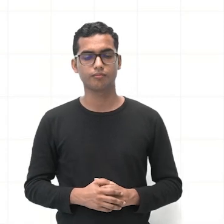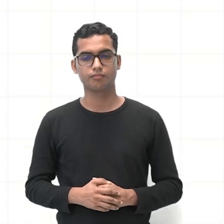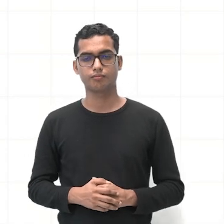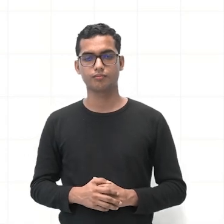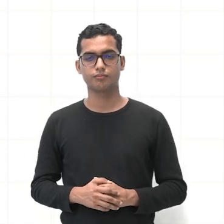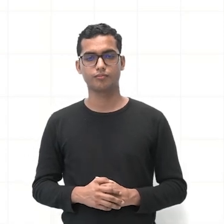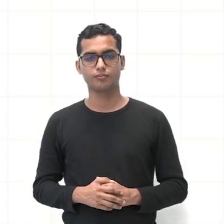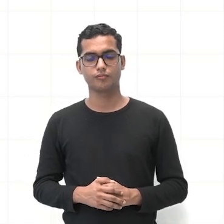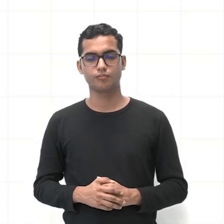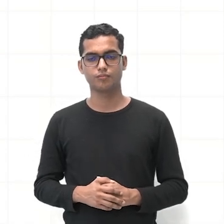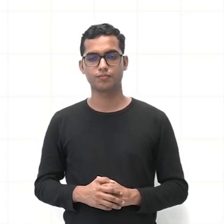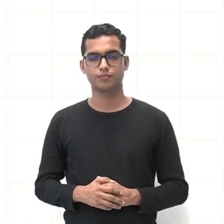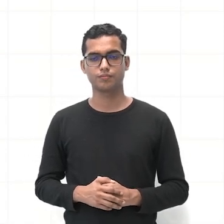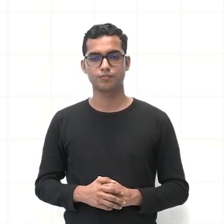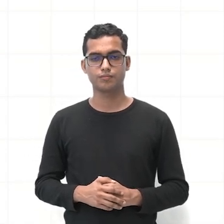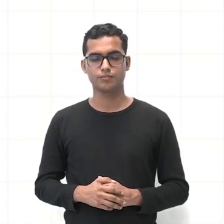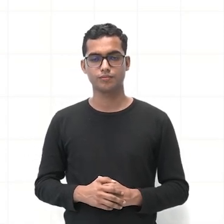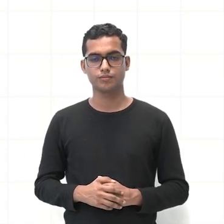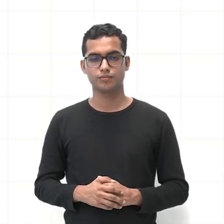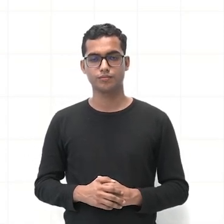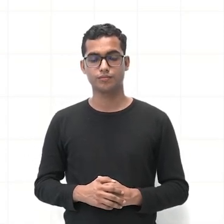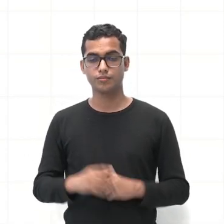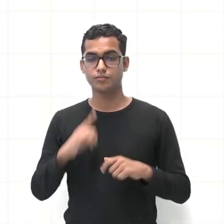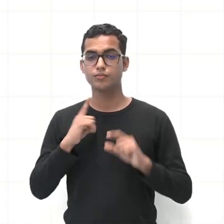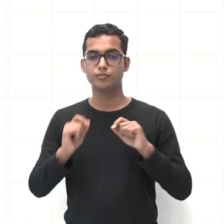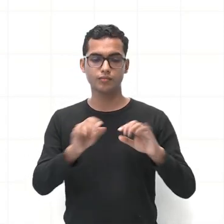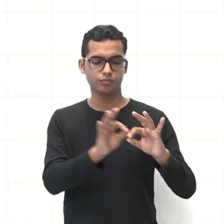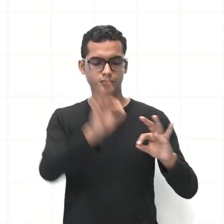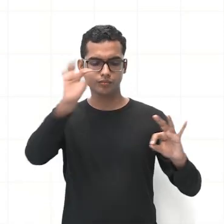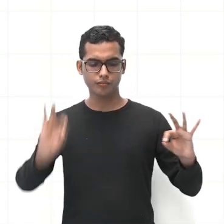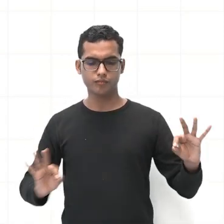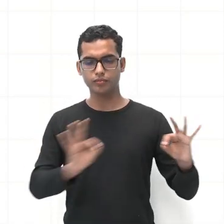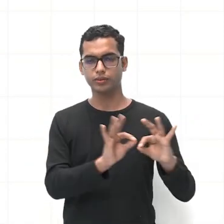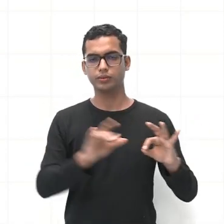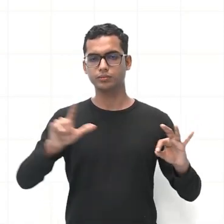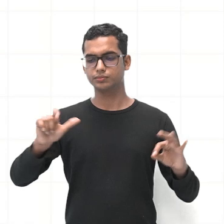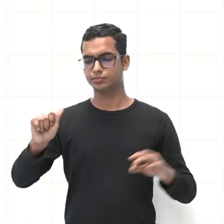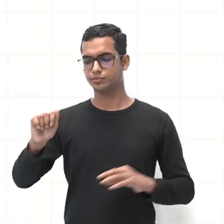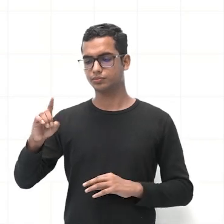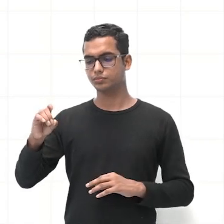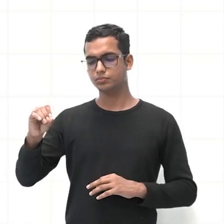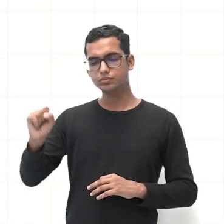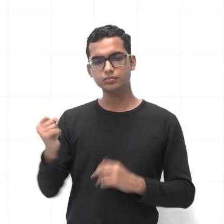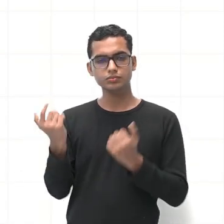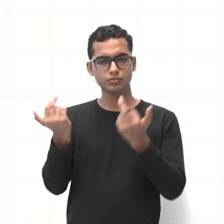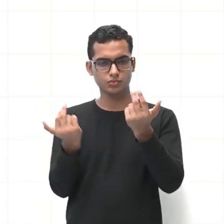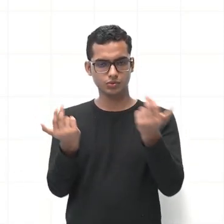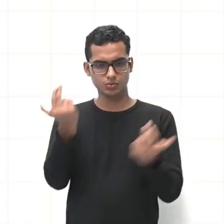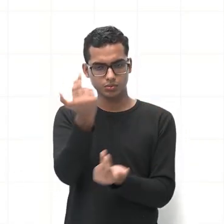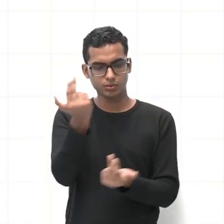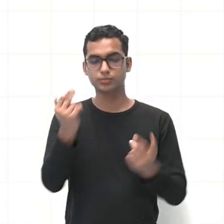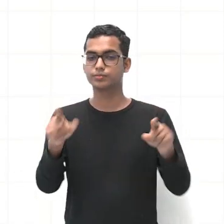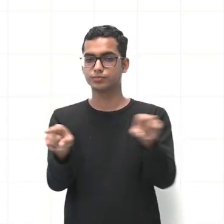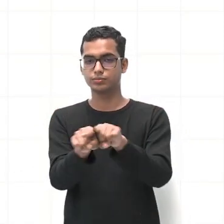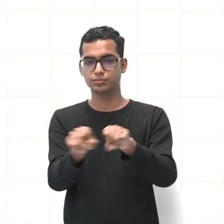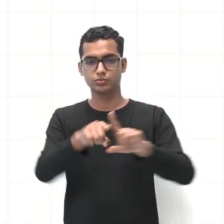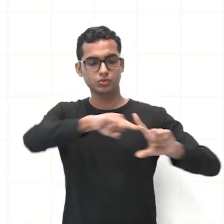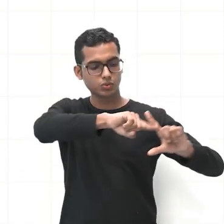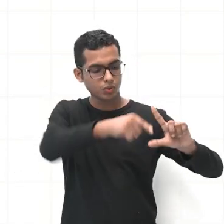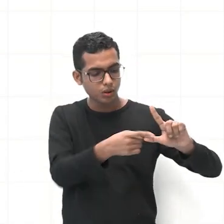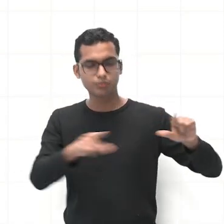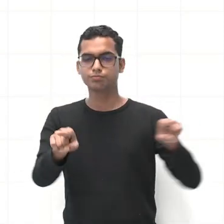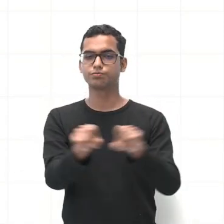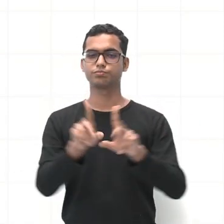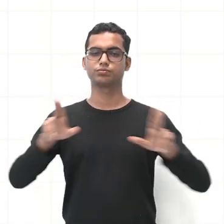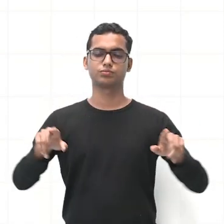o triângulo possui três lados iguais e, consequentemente, também vai possuir ângulos